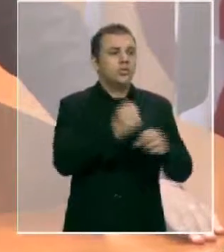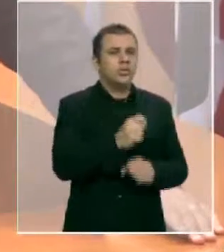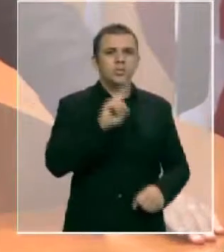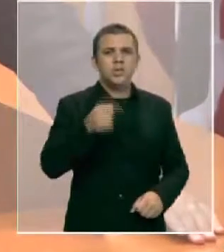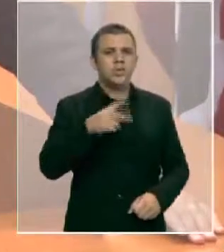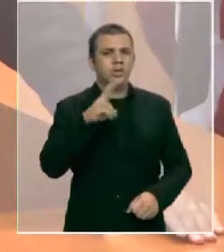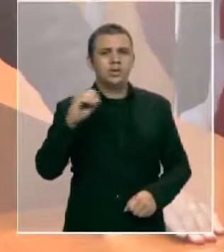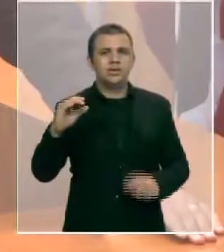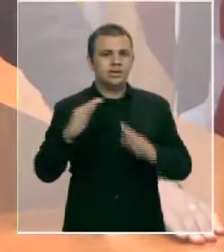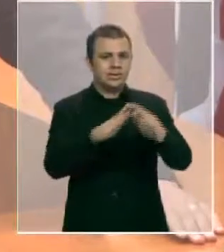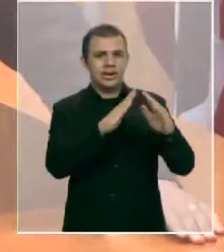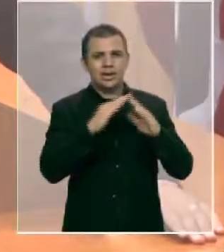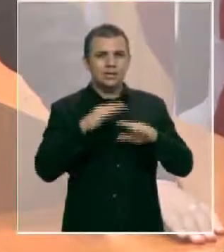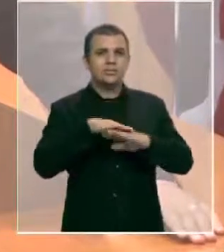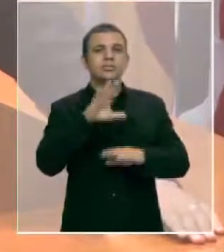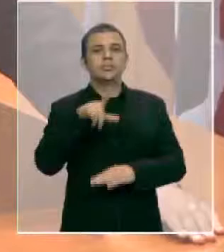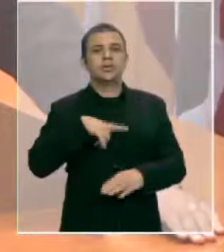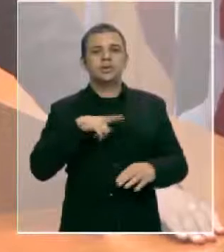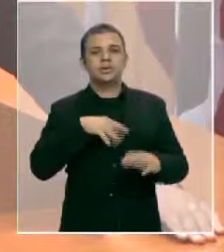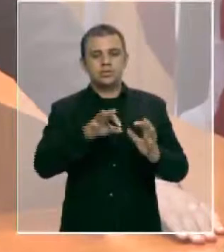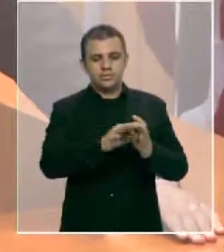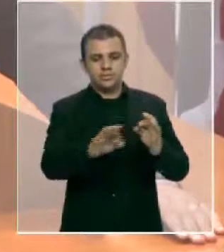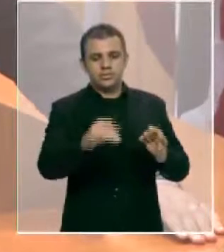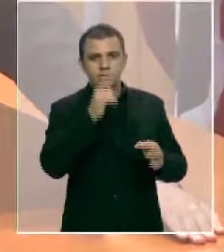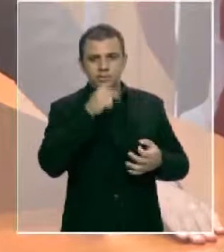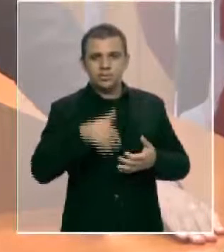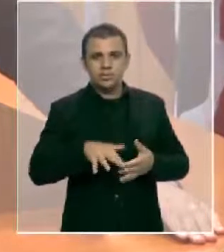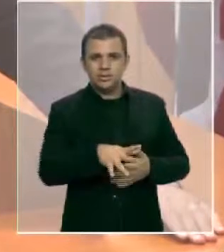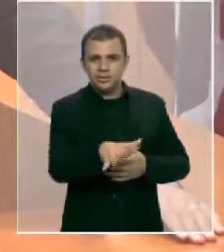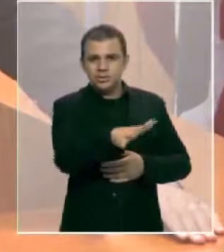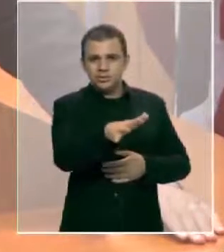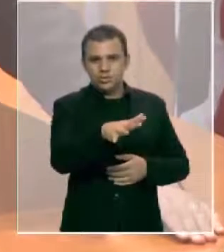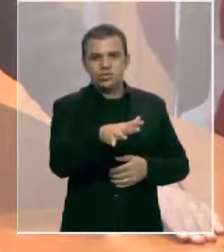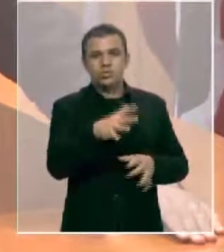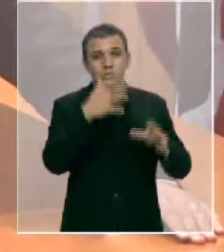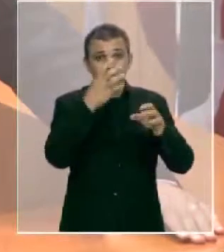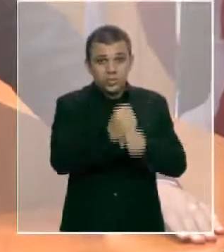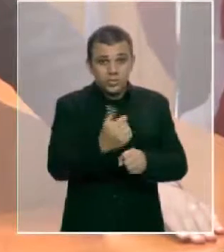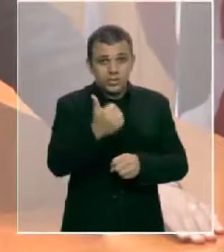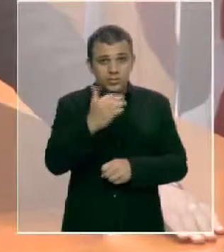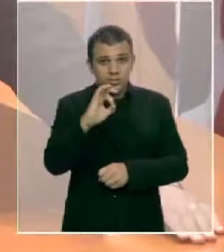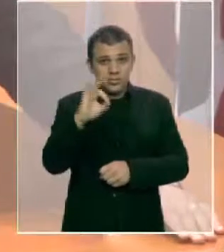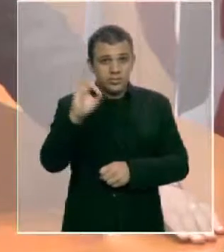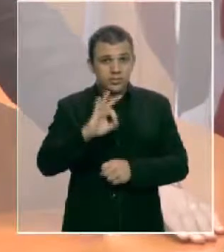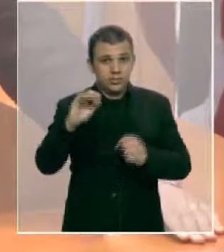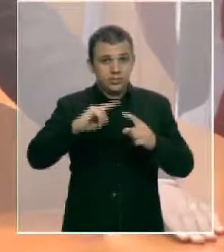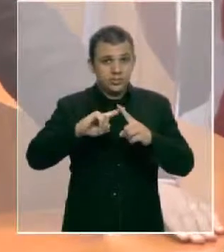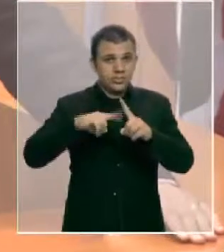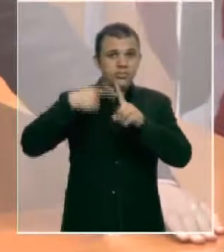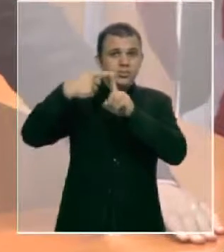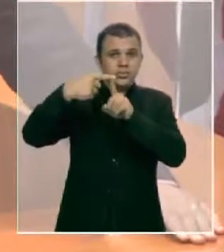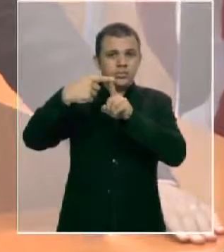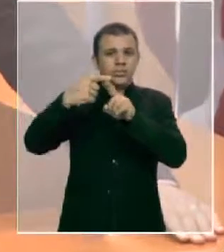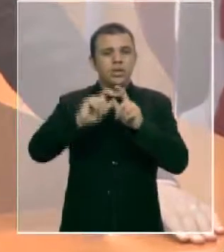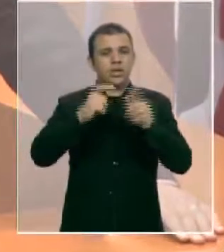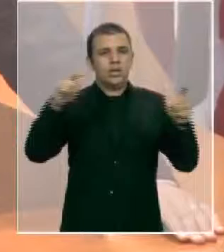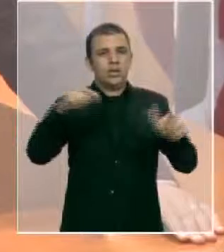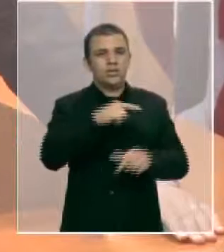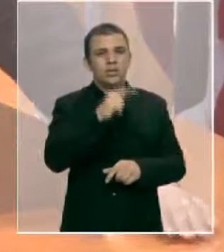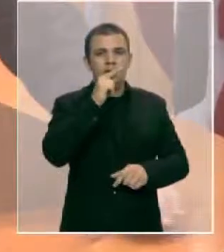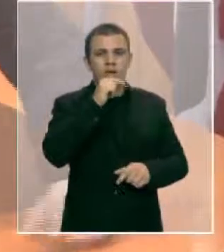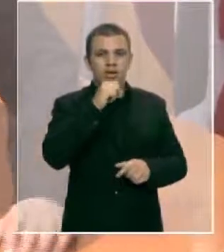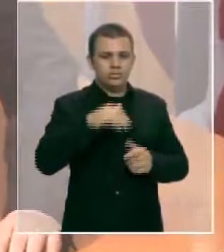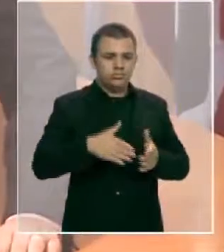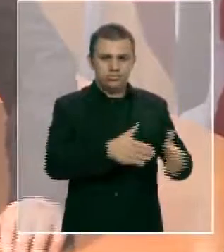em cerca de 10% a rede de esgoto de Imperatriz, o que é uma resposta que nunca tinha sido dada. E aí eu